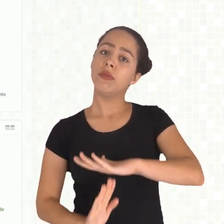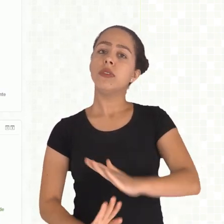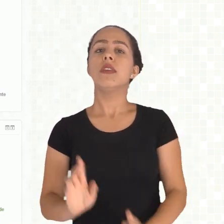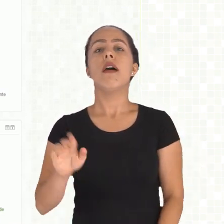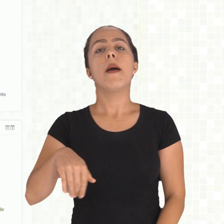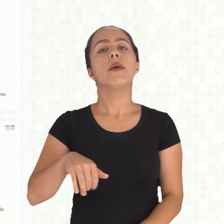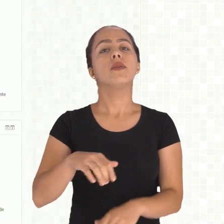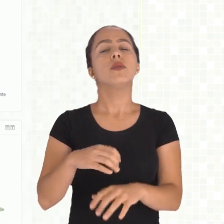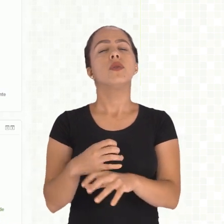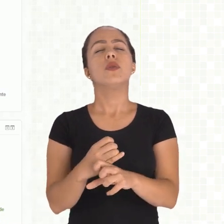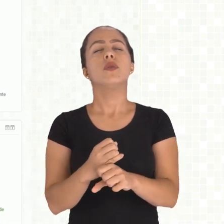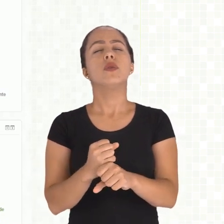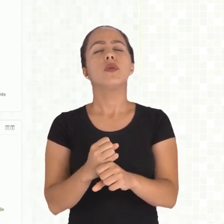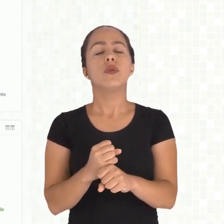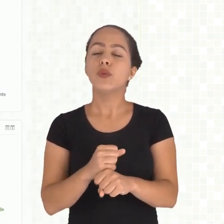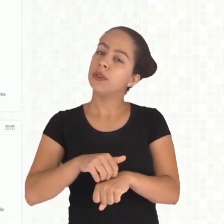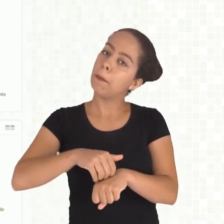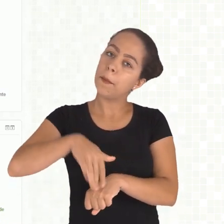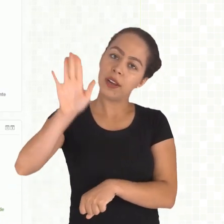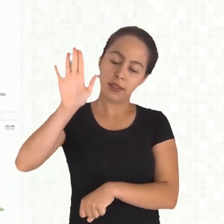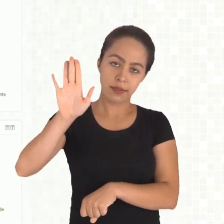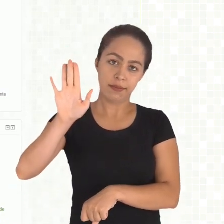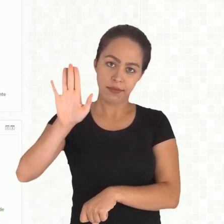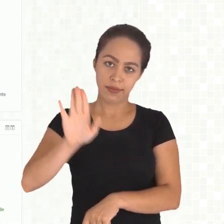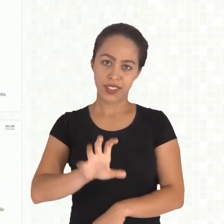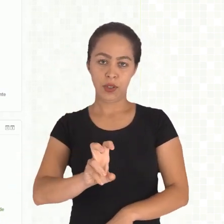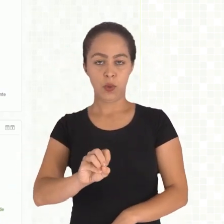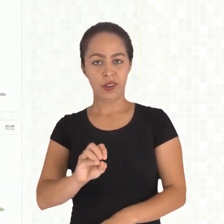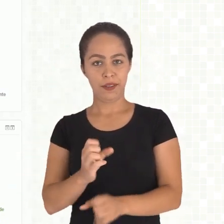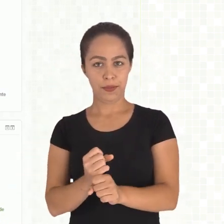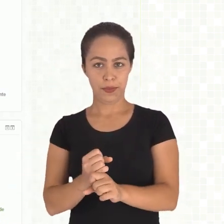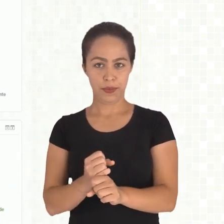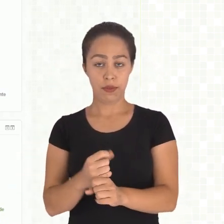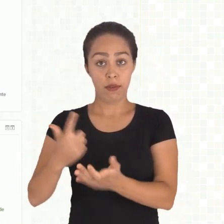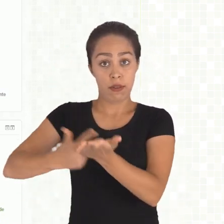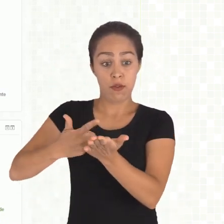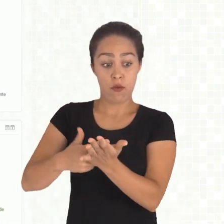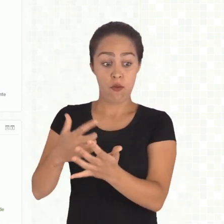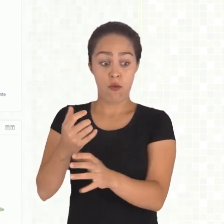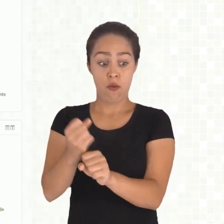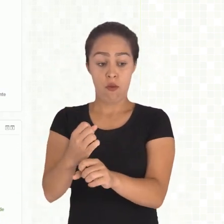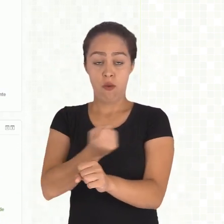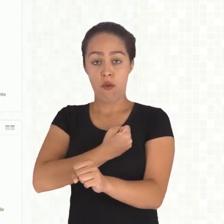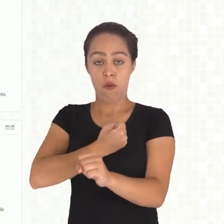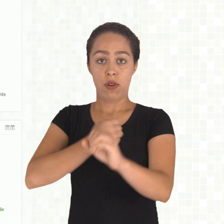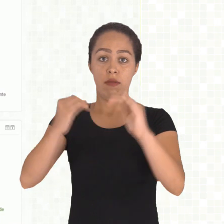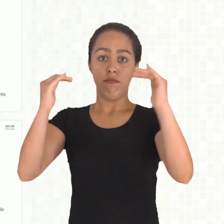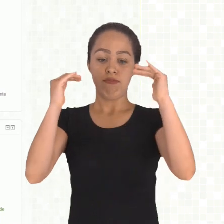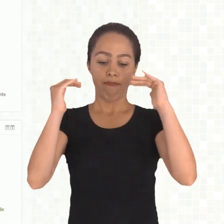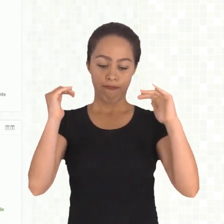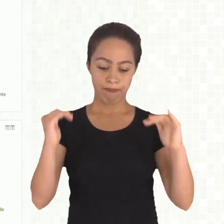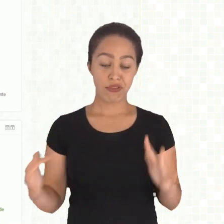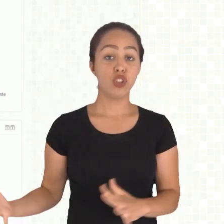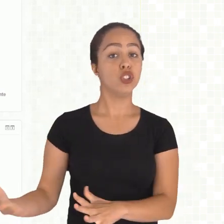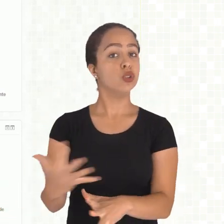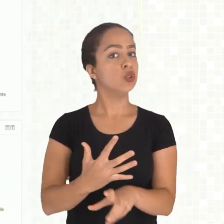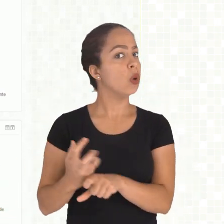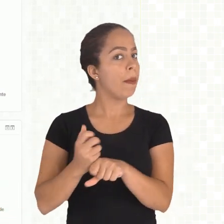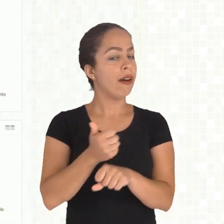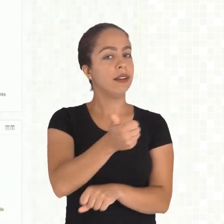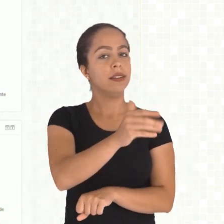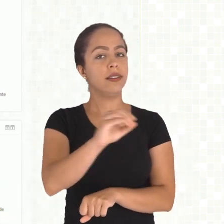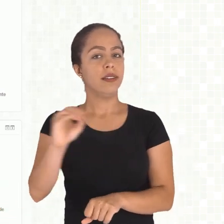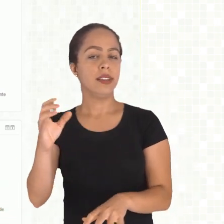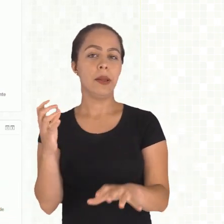vai ser pego a maior nota, vale 50 pontos. E agora, nosso livro de notas já soma 100